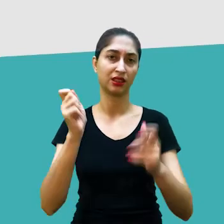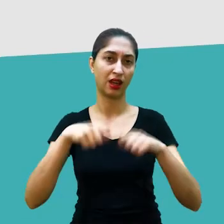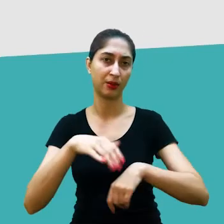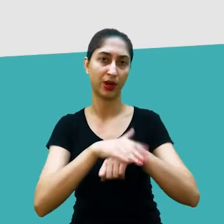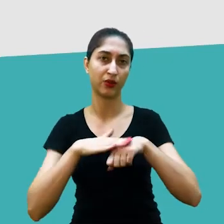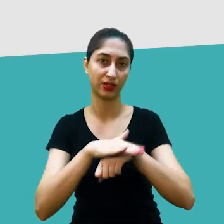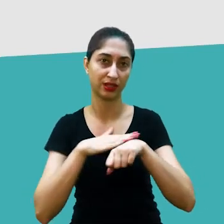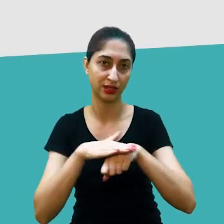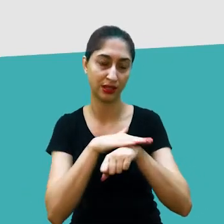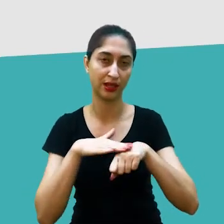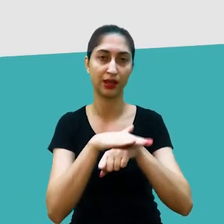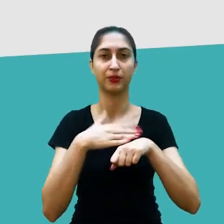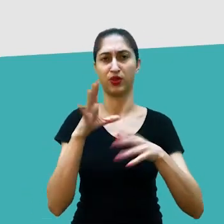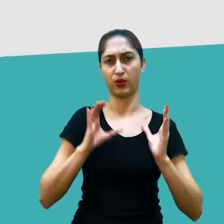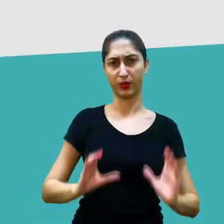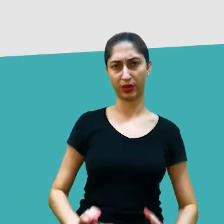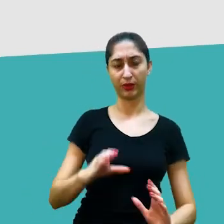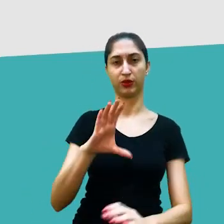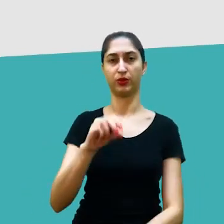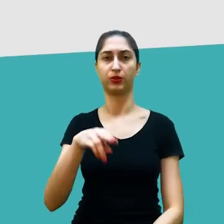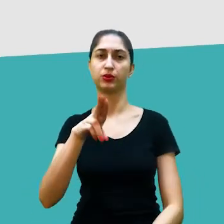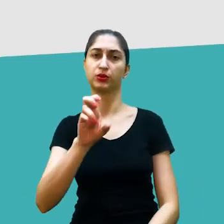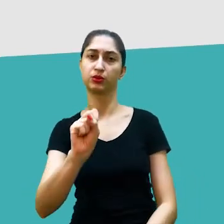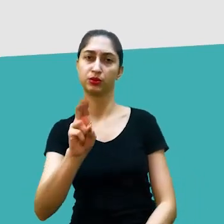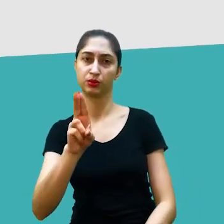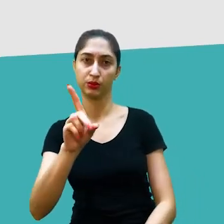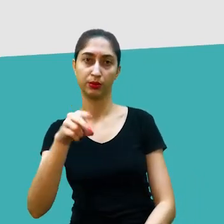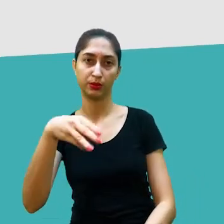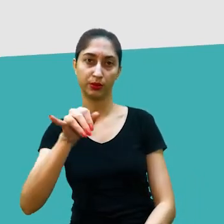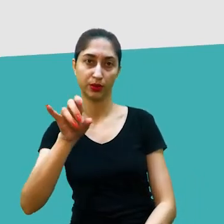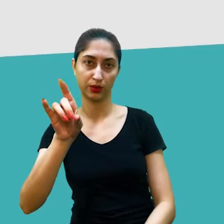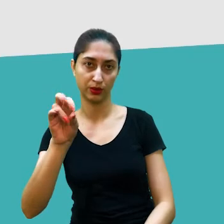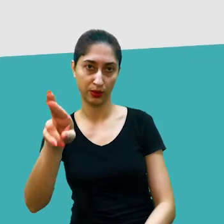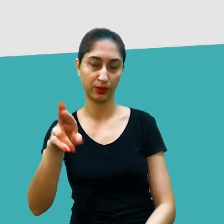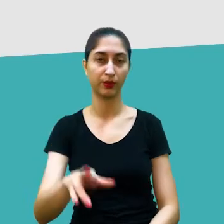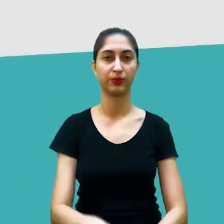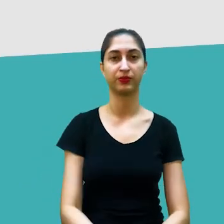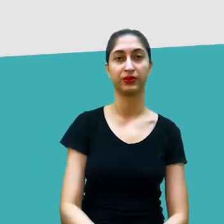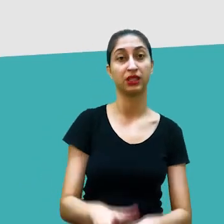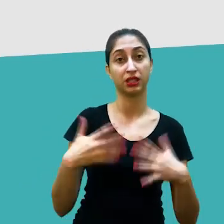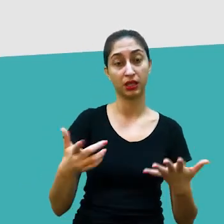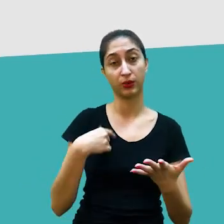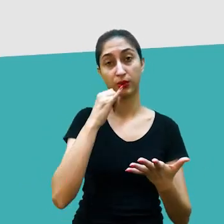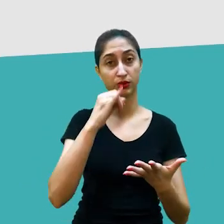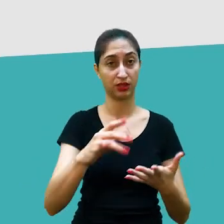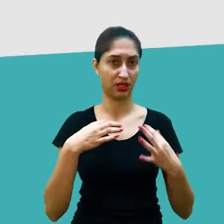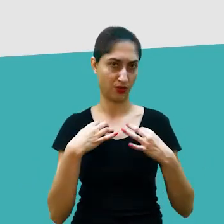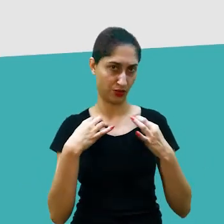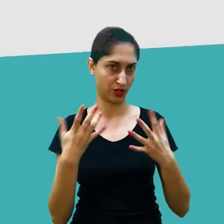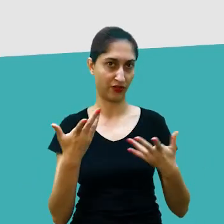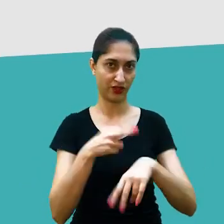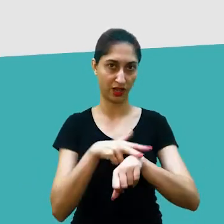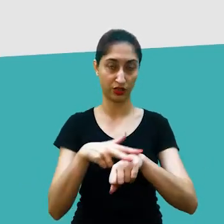né? Comportamento do consumidor. Eu disse: olha, entender... Ele estava com uma polo verde, assim, uma camiseta verde. Eu